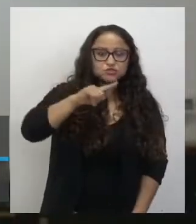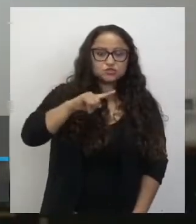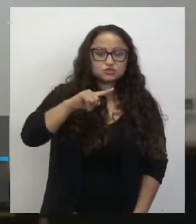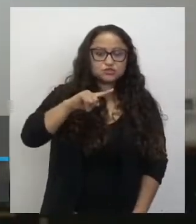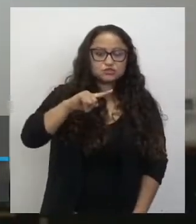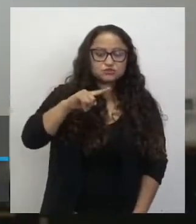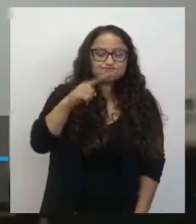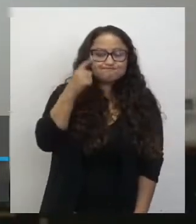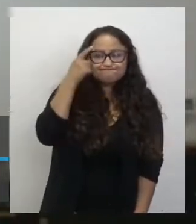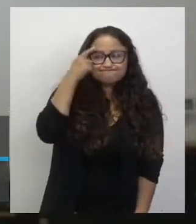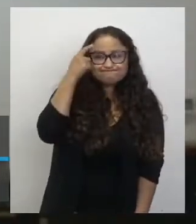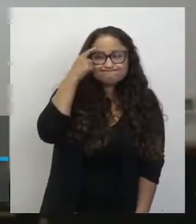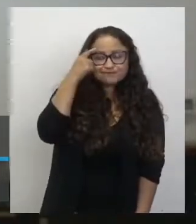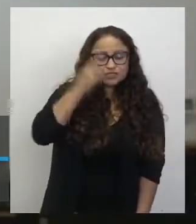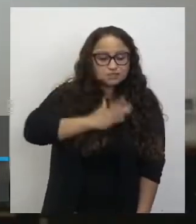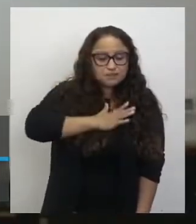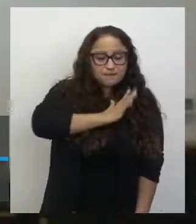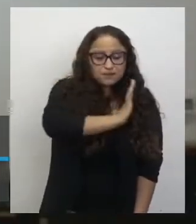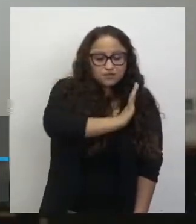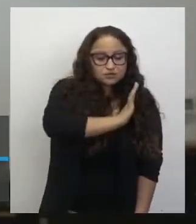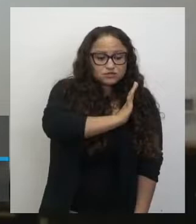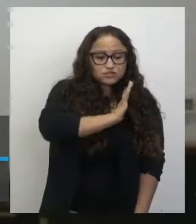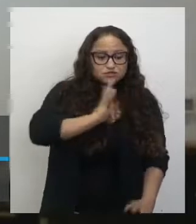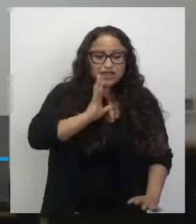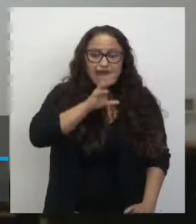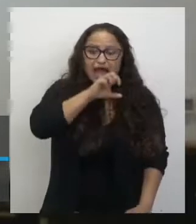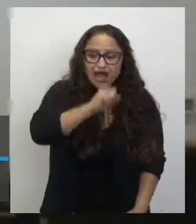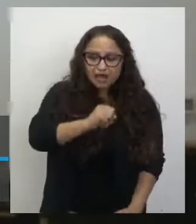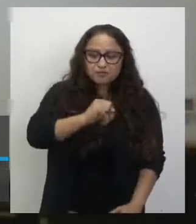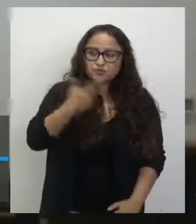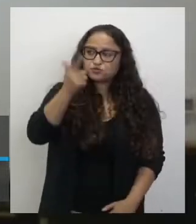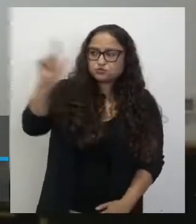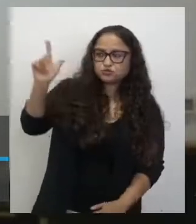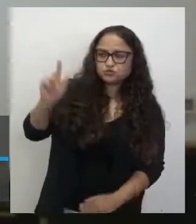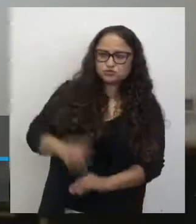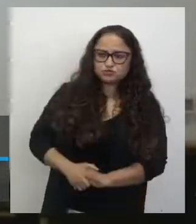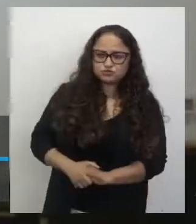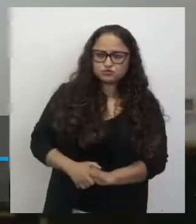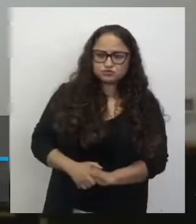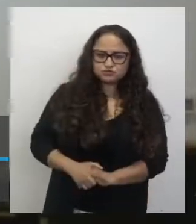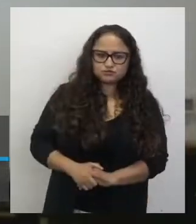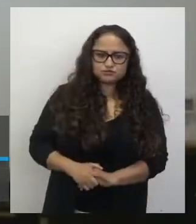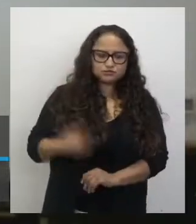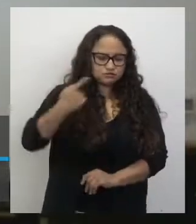cria esse preconceito, esse imediatismo sobre o outro, né? Ou seja, não